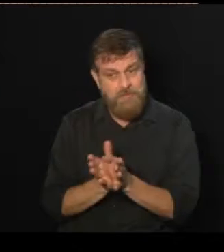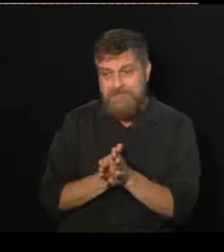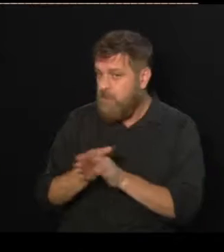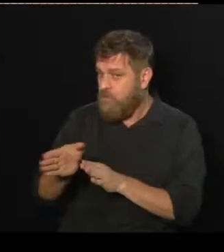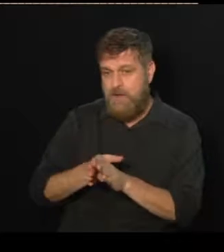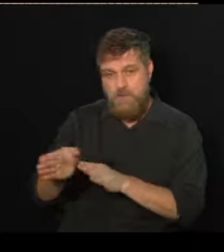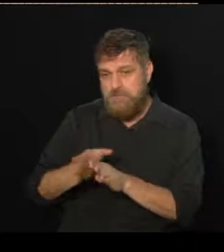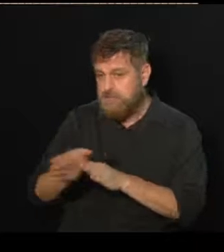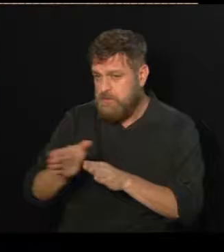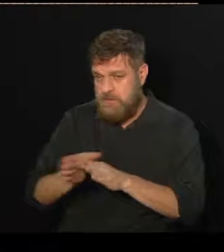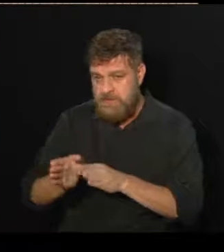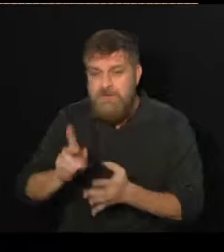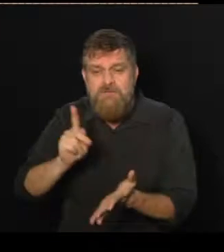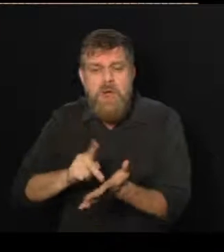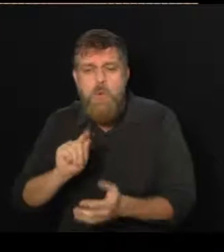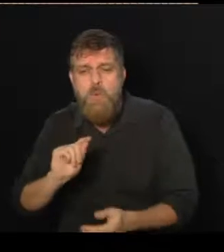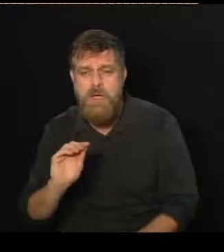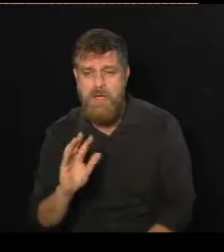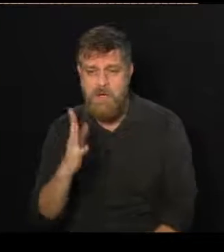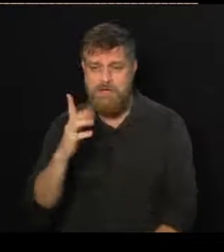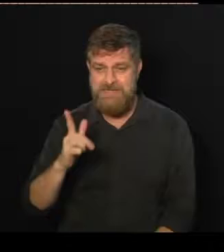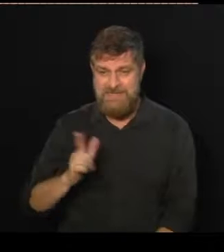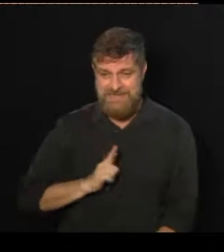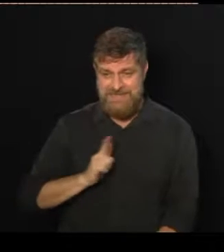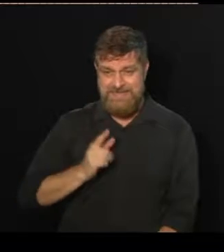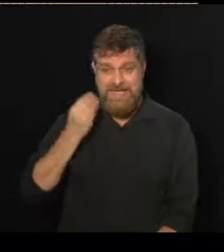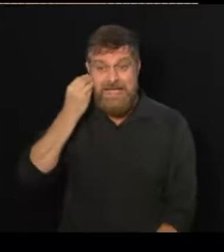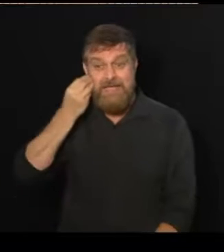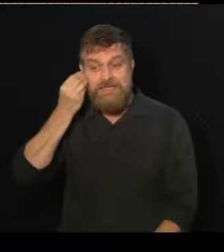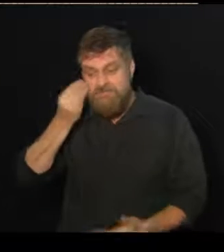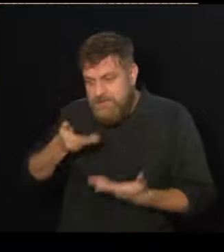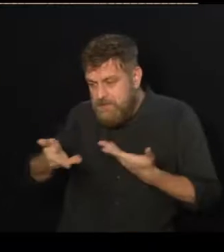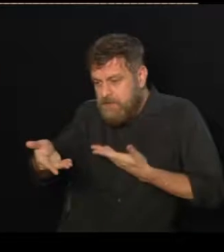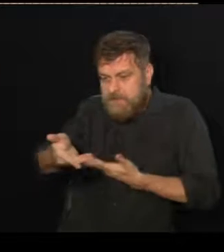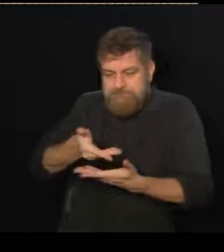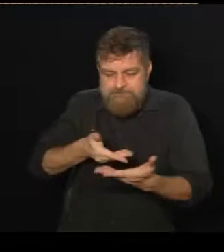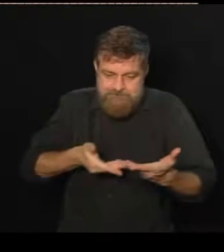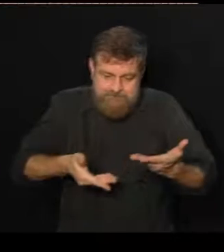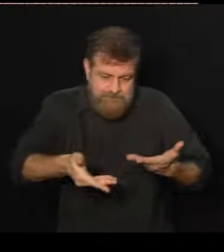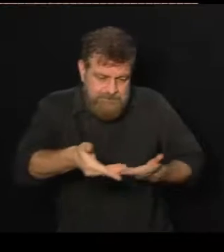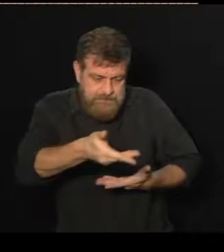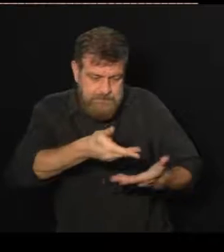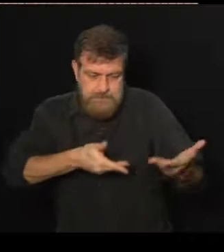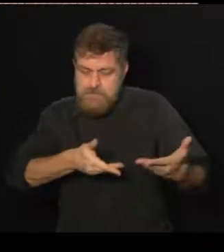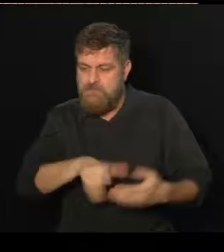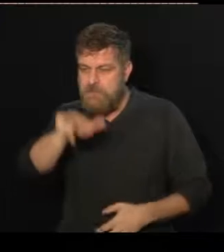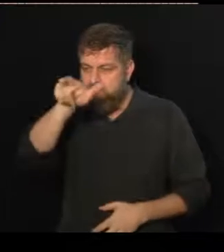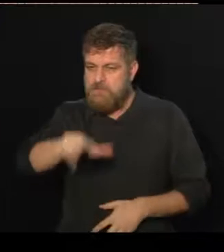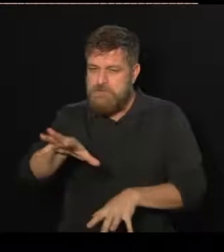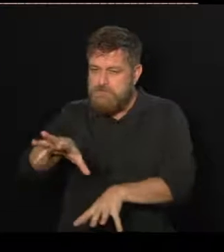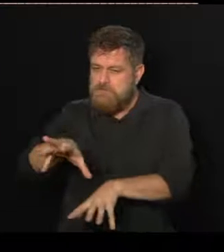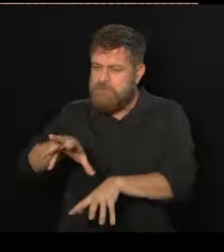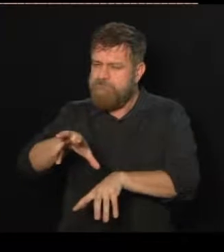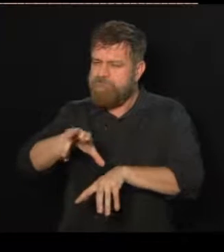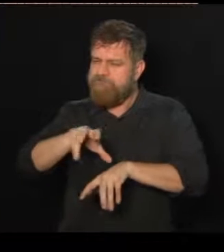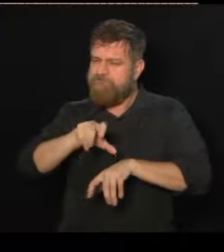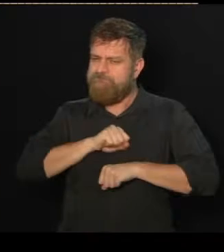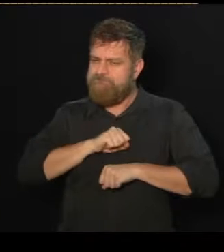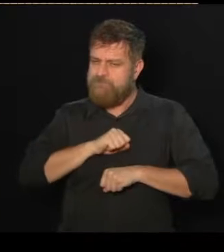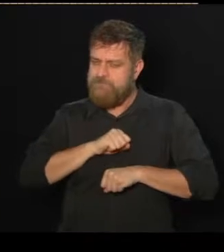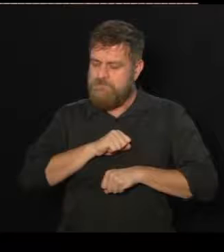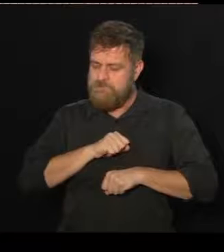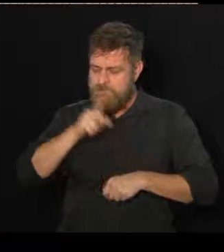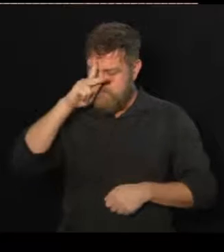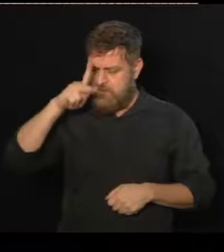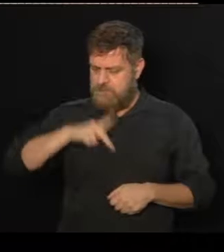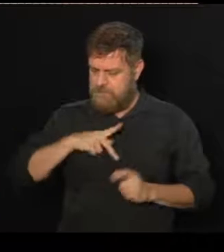Na verdade, o que você vai ter é uma troca de experiência que vai desenvolvendo o autodomínio,